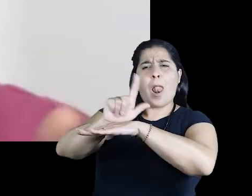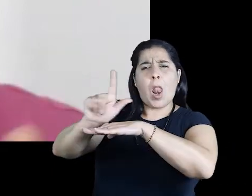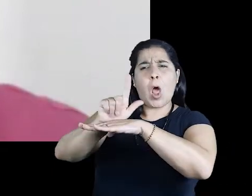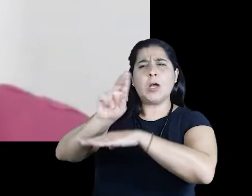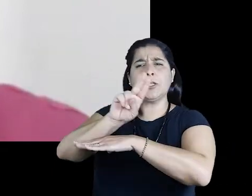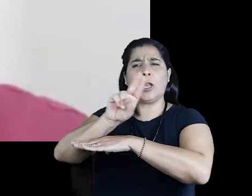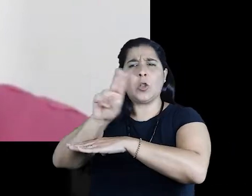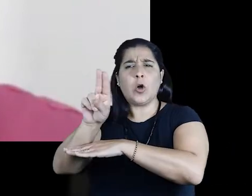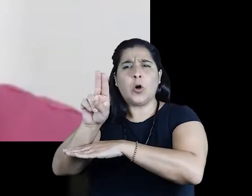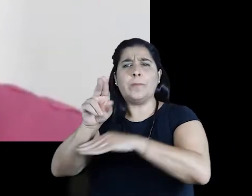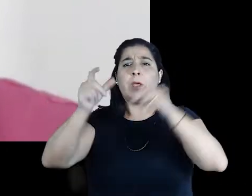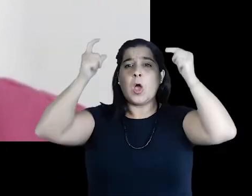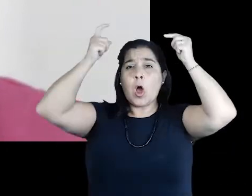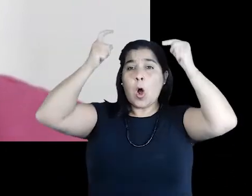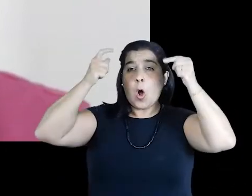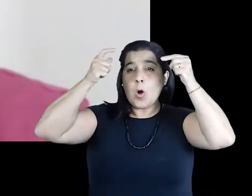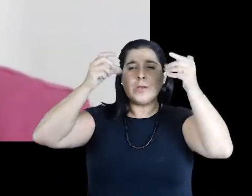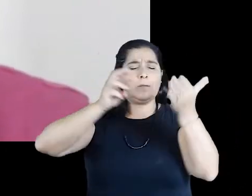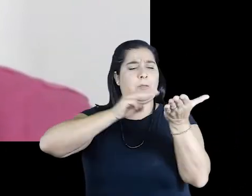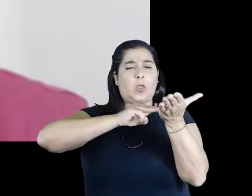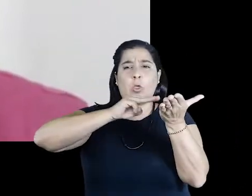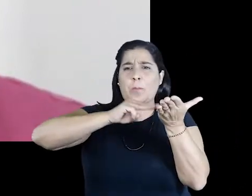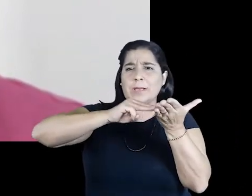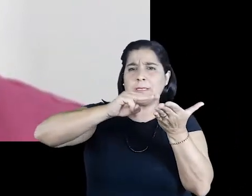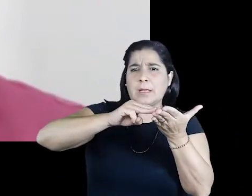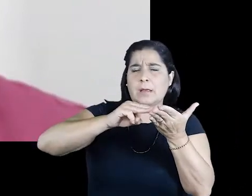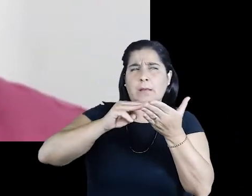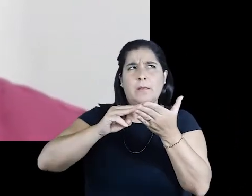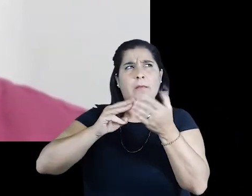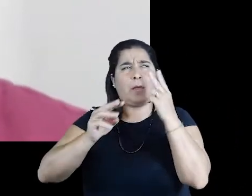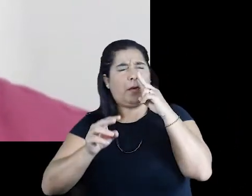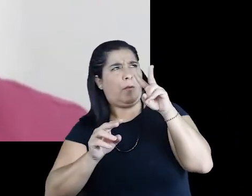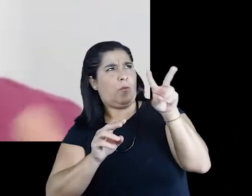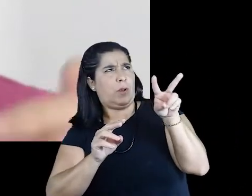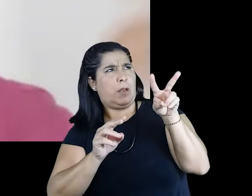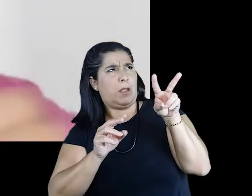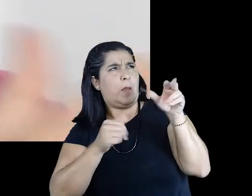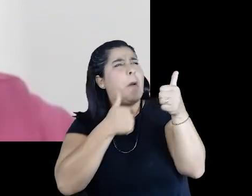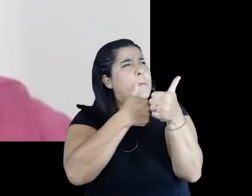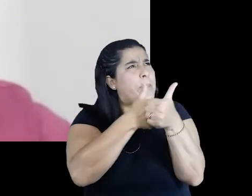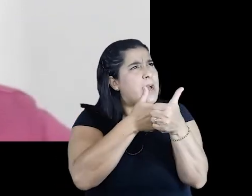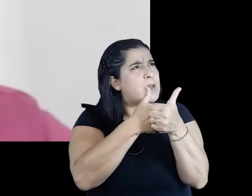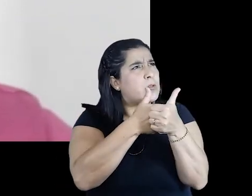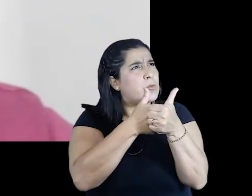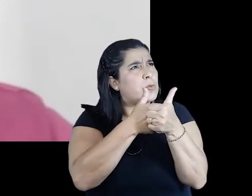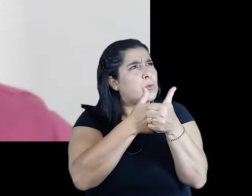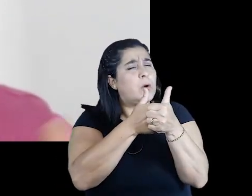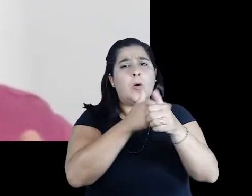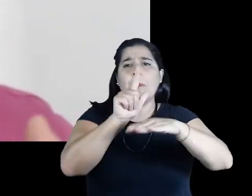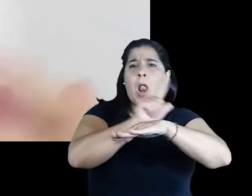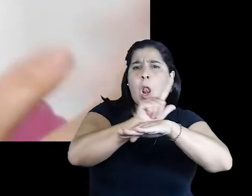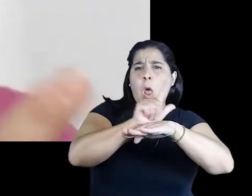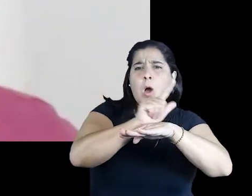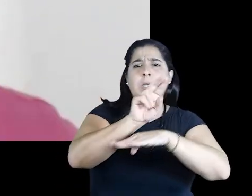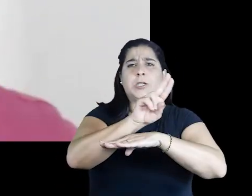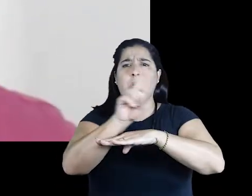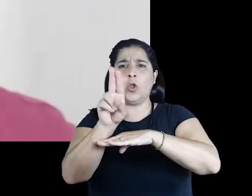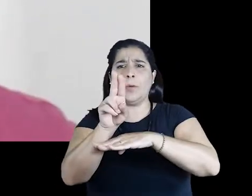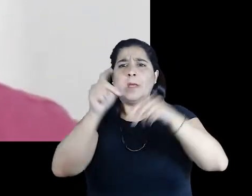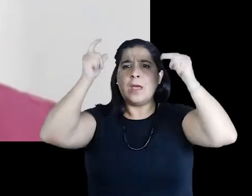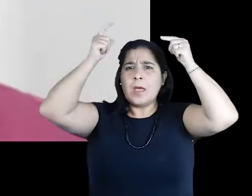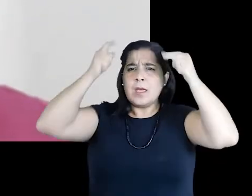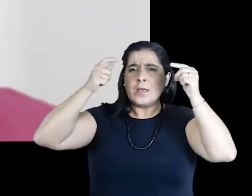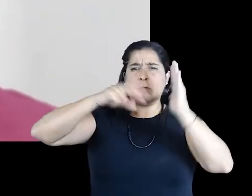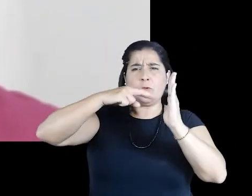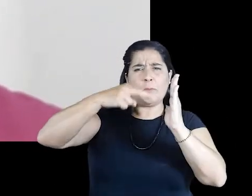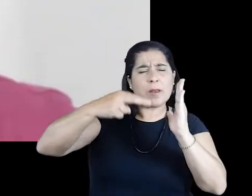deparei com uma loja, tipo o Rei dos Pastéis. E aí eu olhei assim, muito próximo, tinha alguma loja que era tipo o Rei